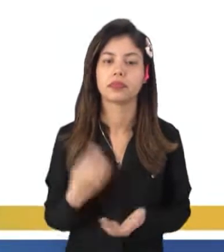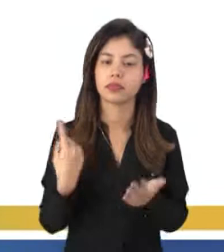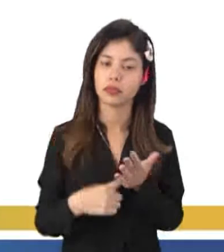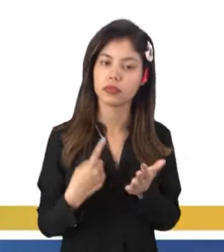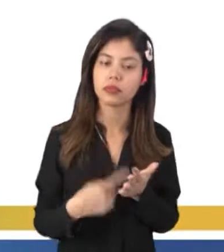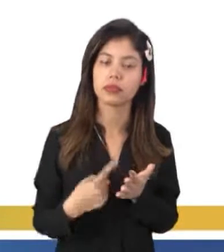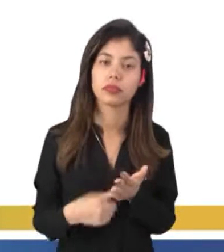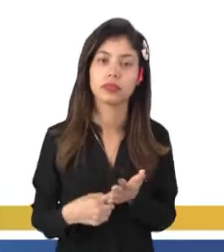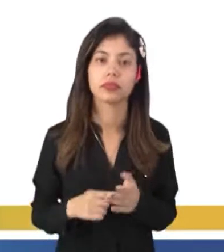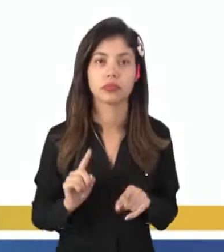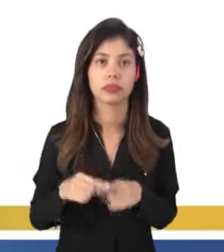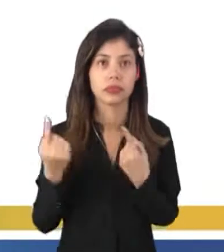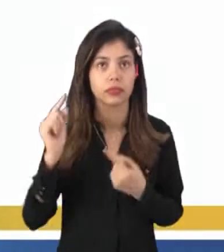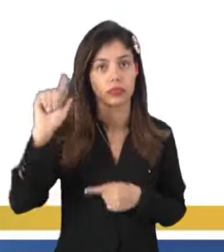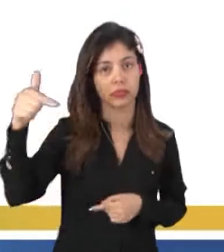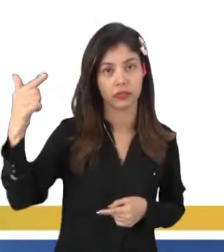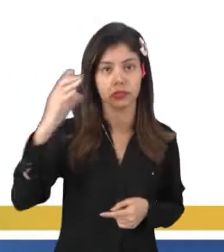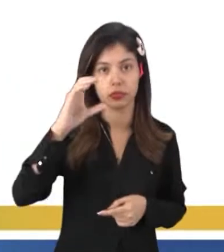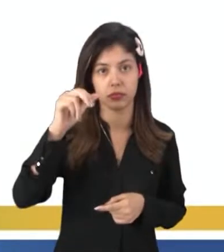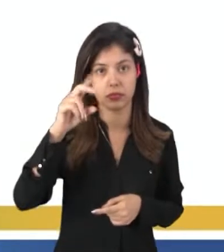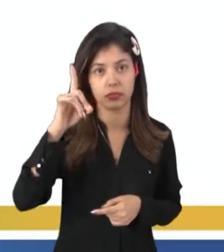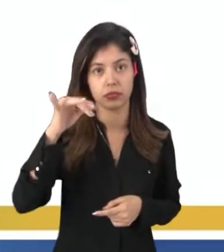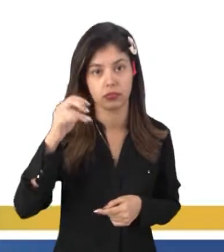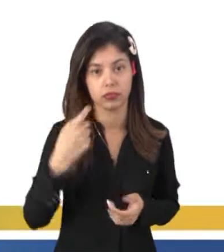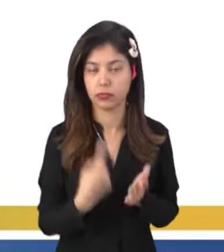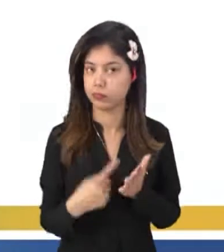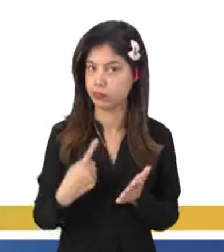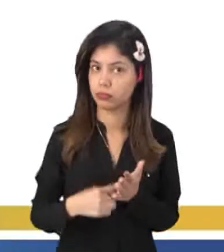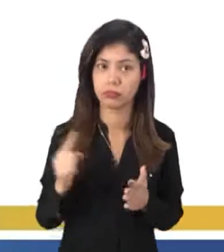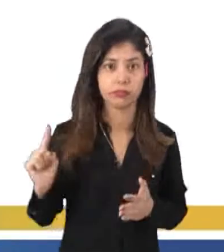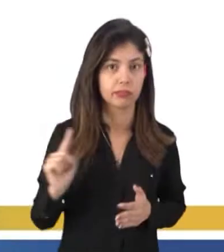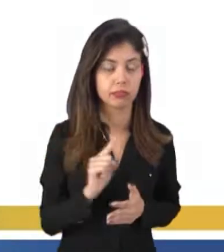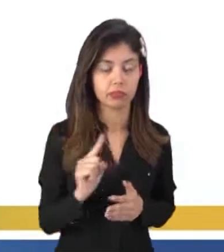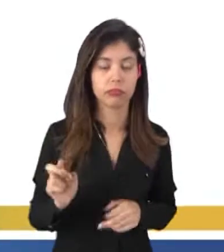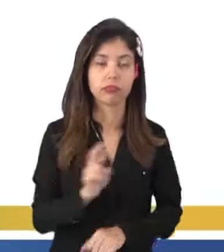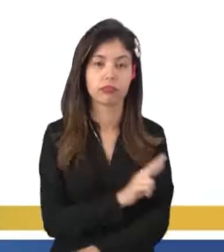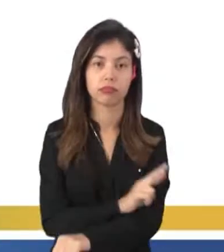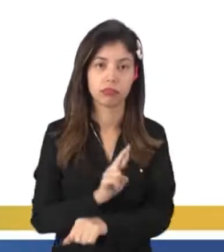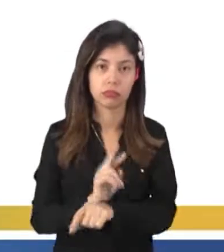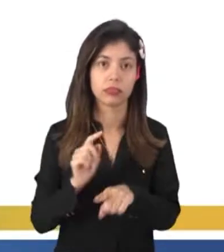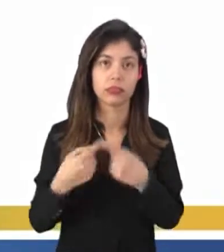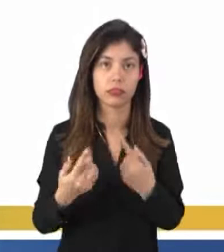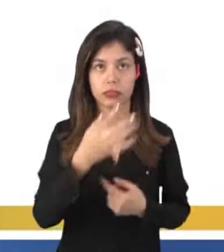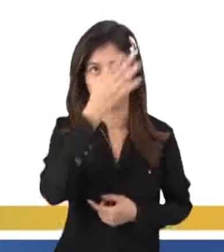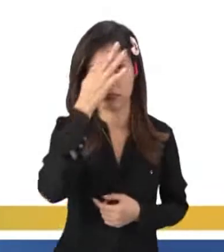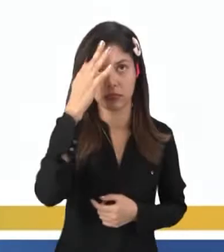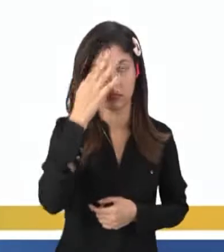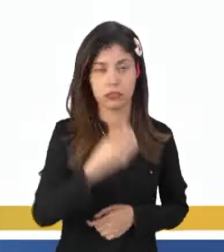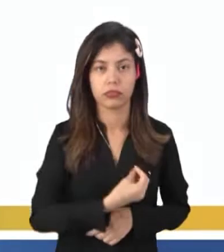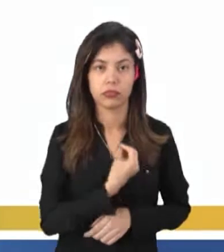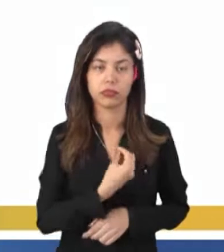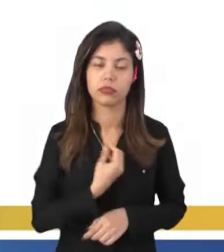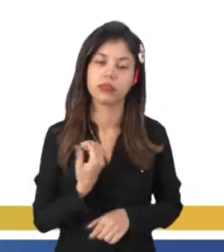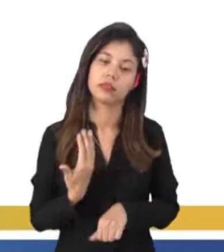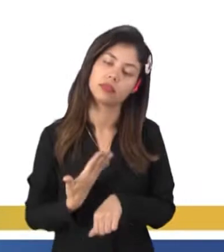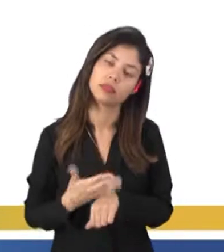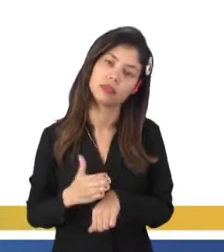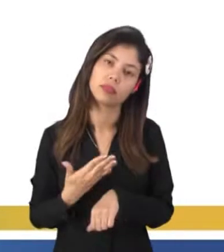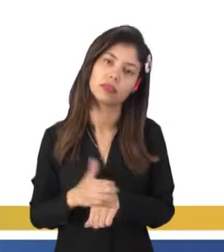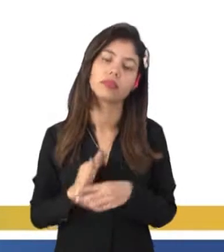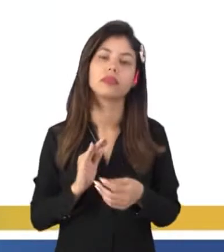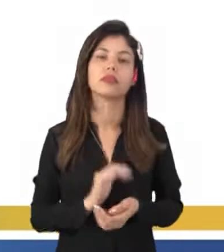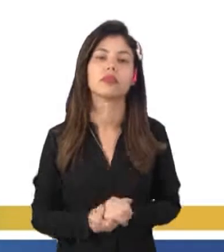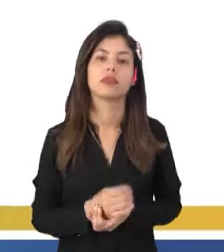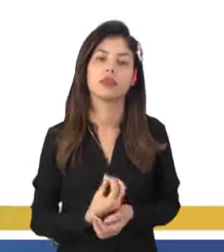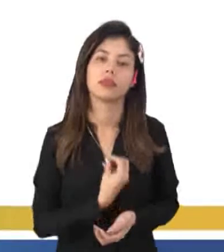considera como religiões, mas para o Ocidente eles não consideram religião, mas sim uma filosofia de vida, uma prática de vida,